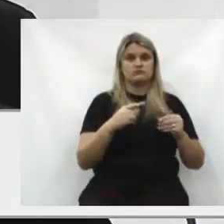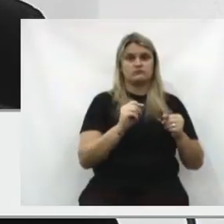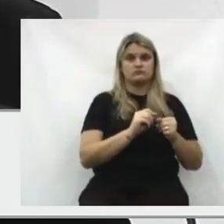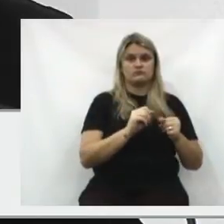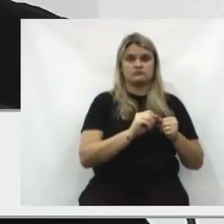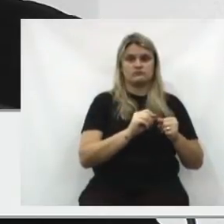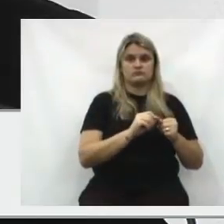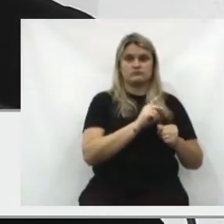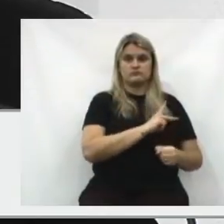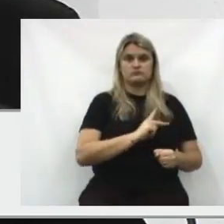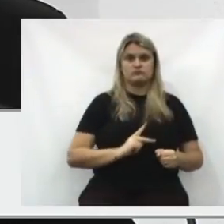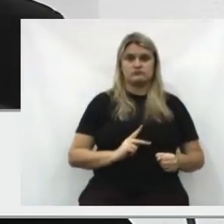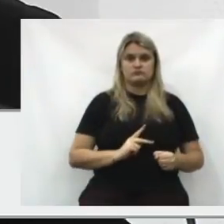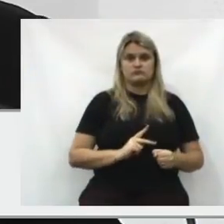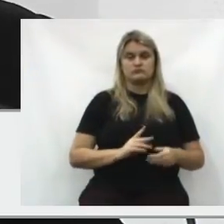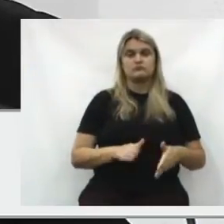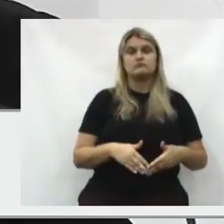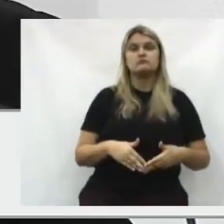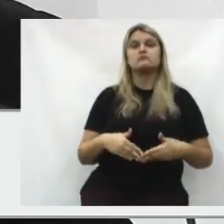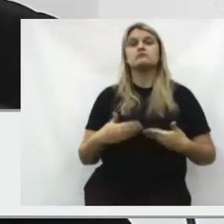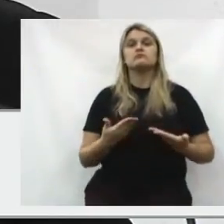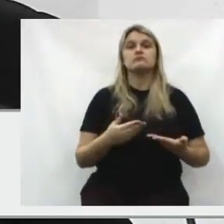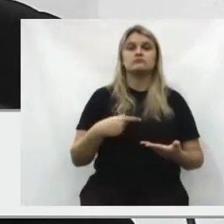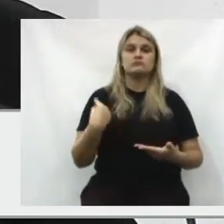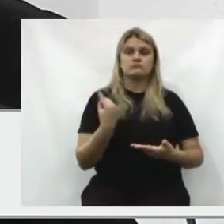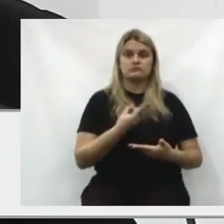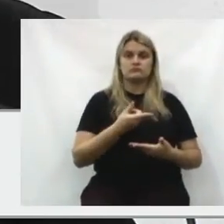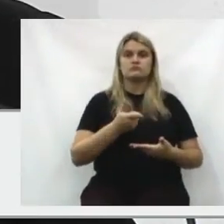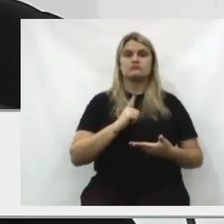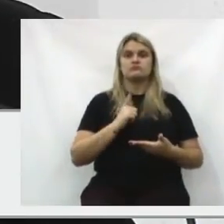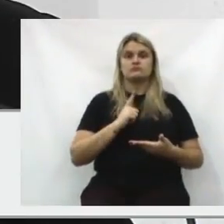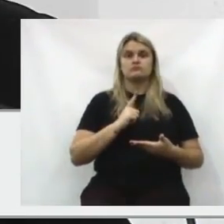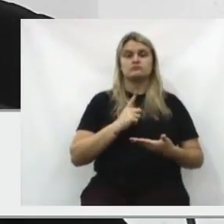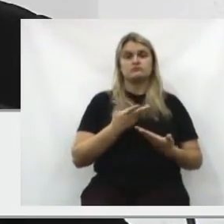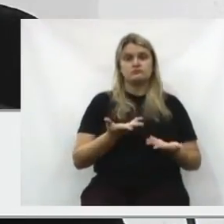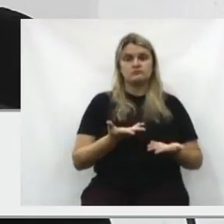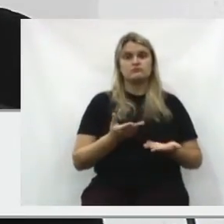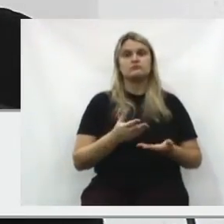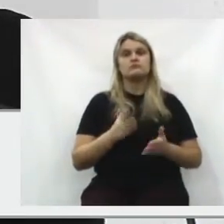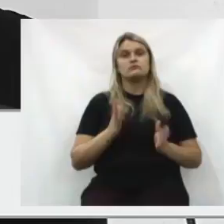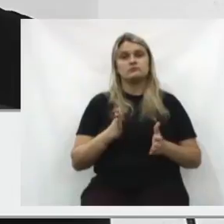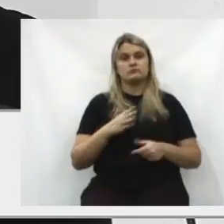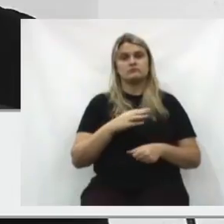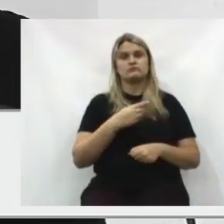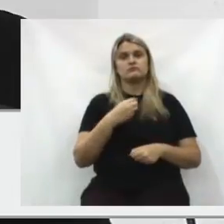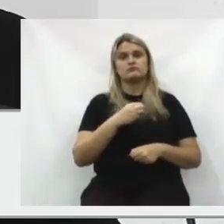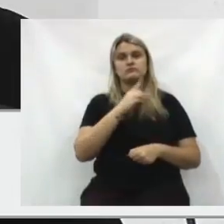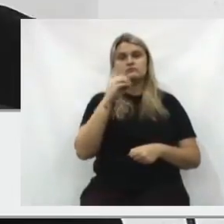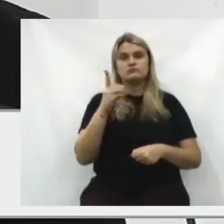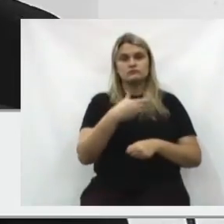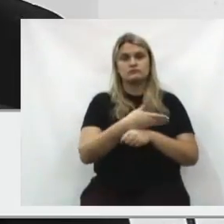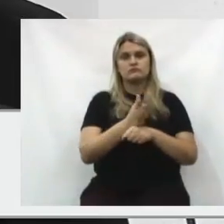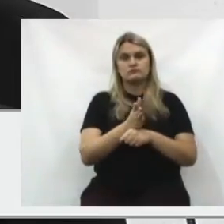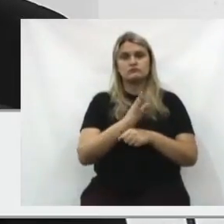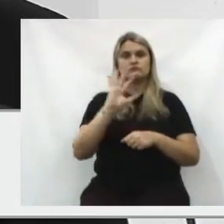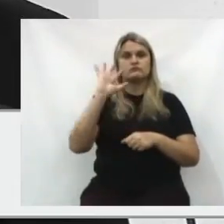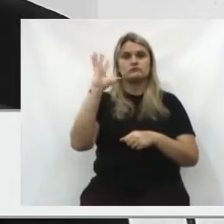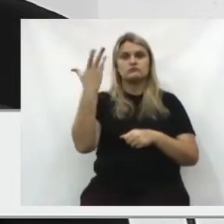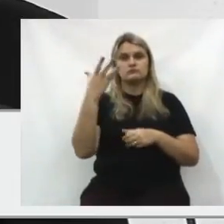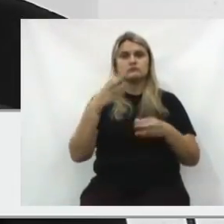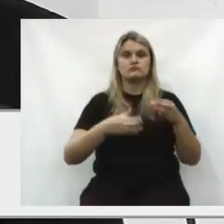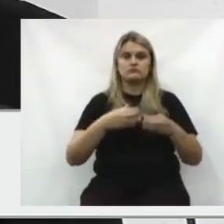função do advogado da Presidência. Então, nós teremos isso, senhoras e senhores, nos